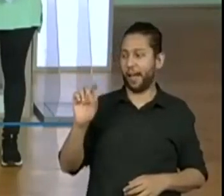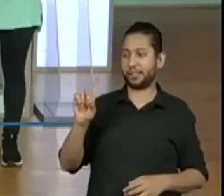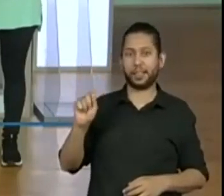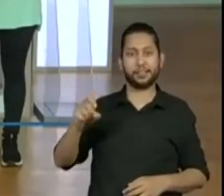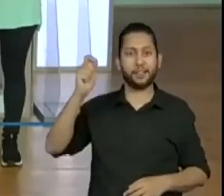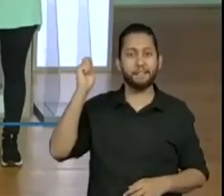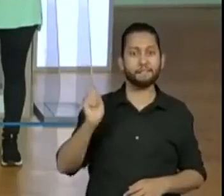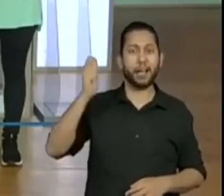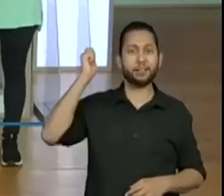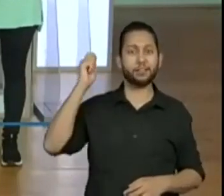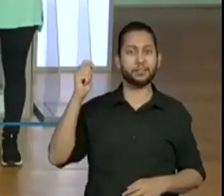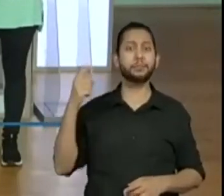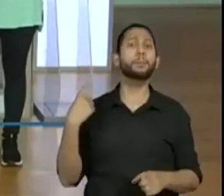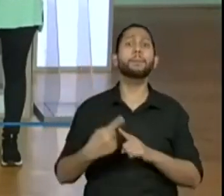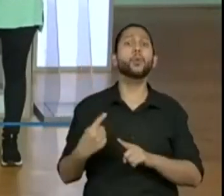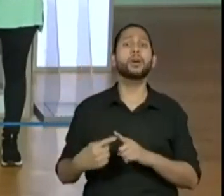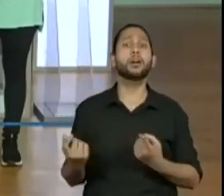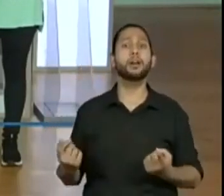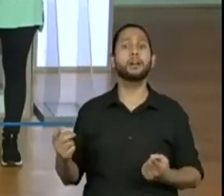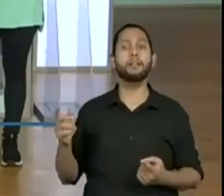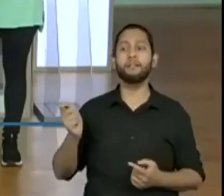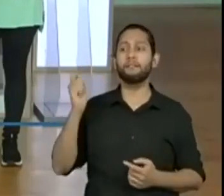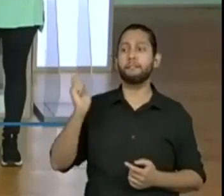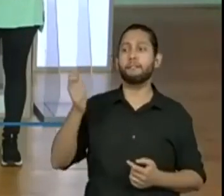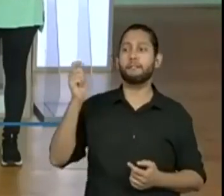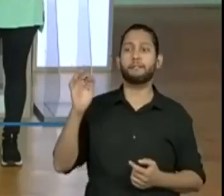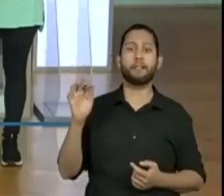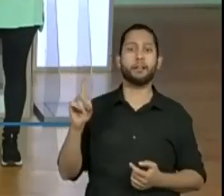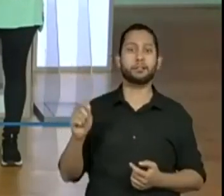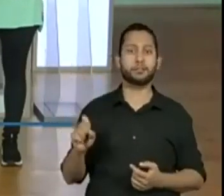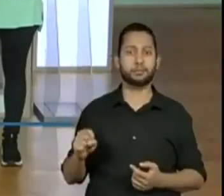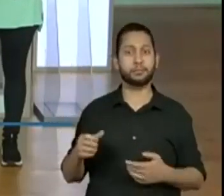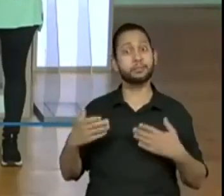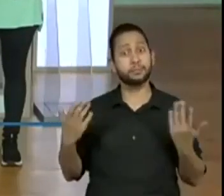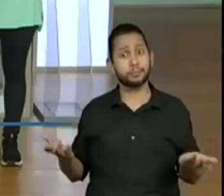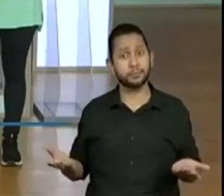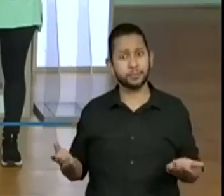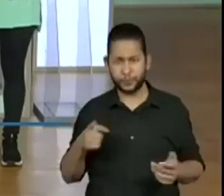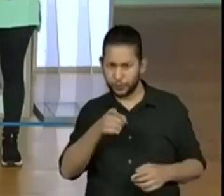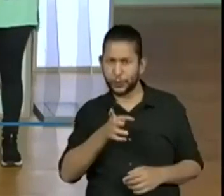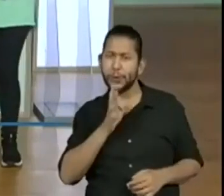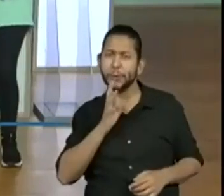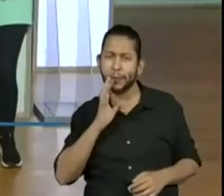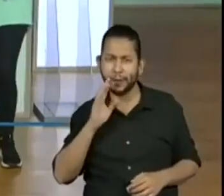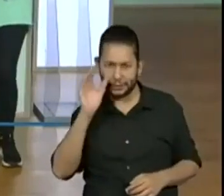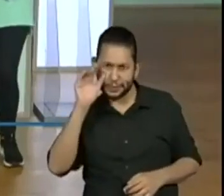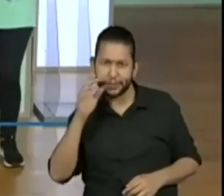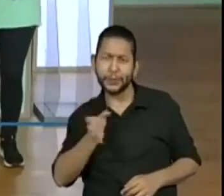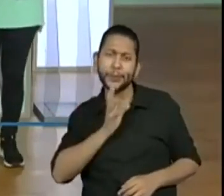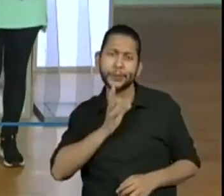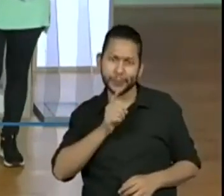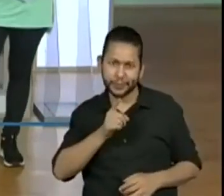usamos essa nomenclatura, conto de fadas? Vocês já sabiam essa curiosidade?